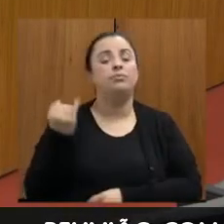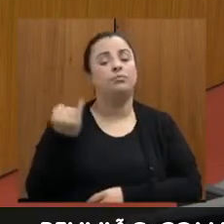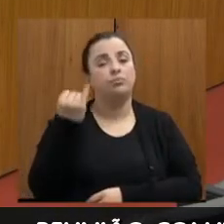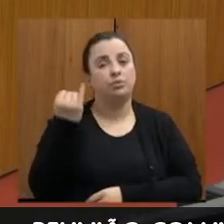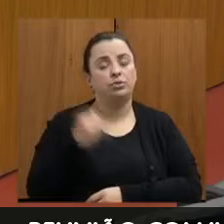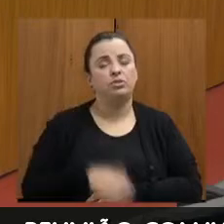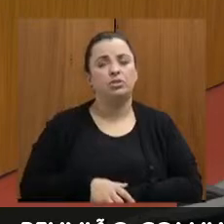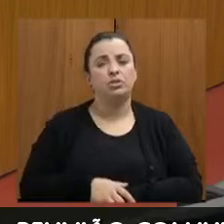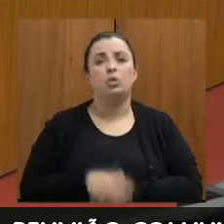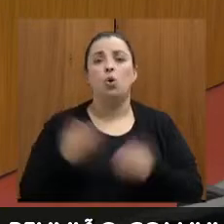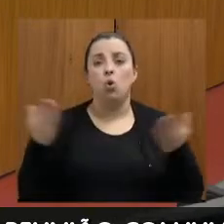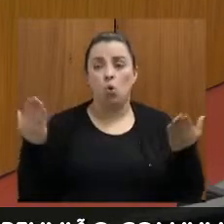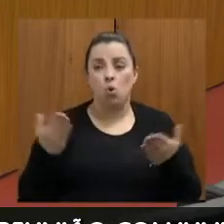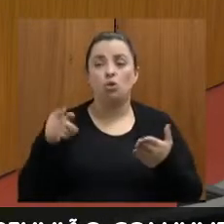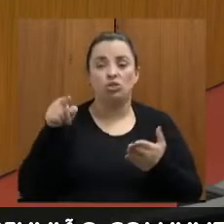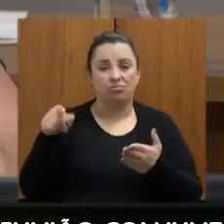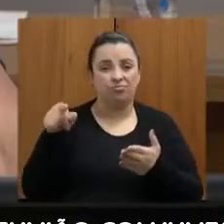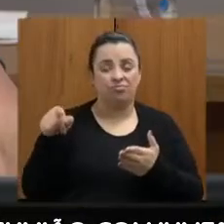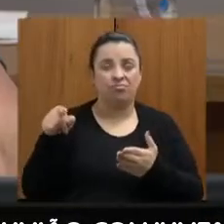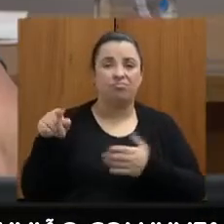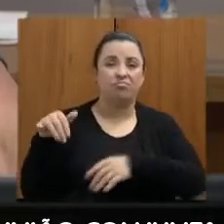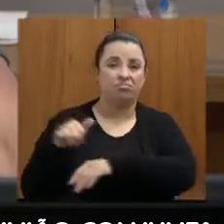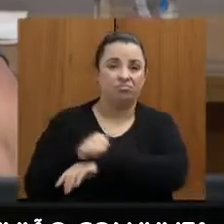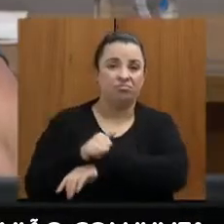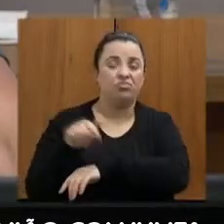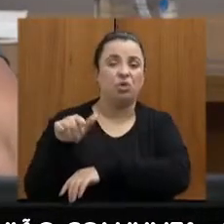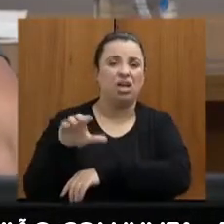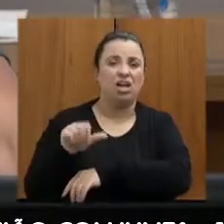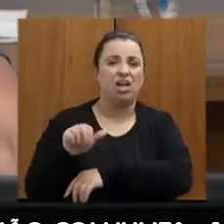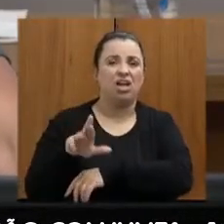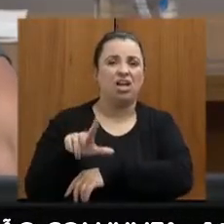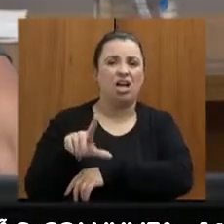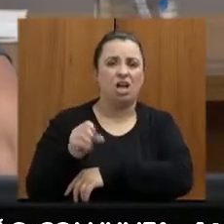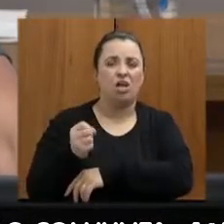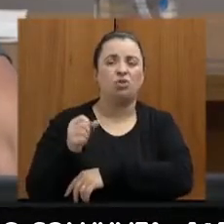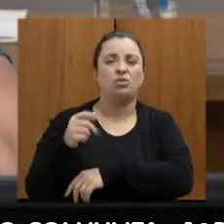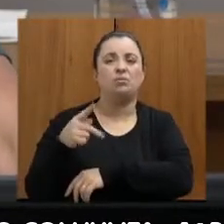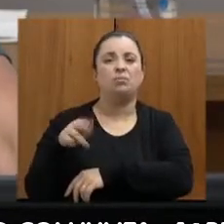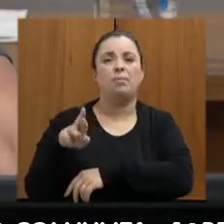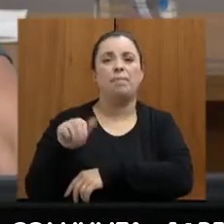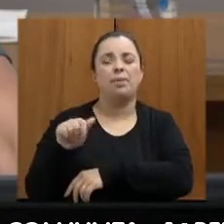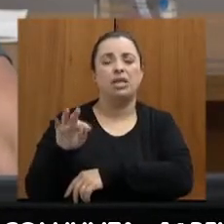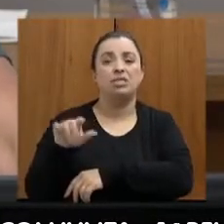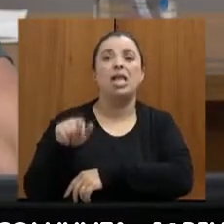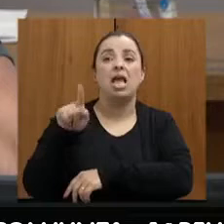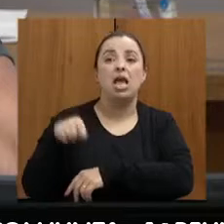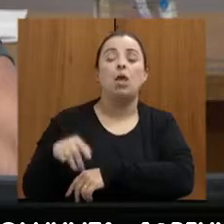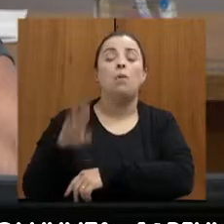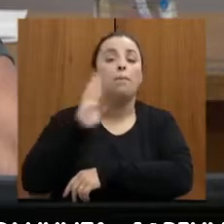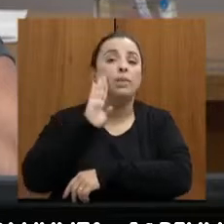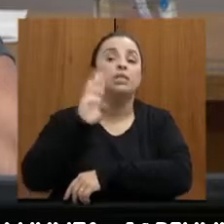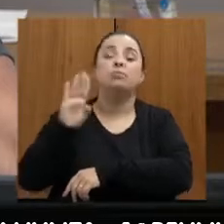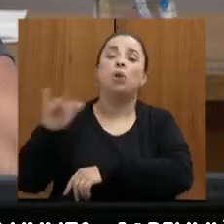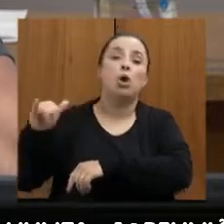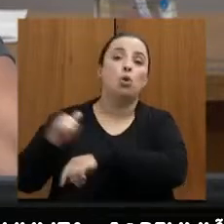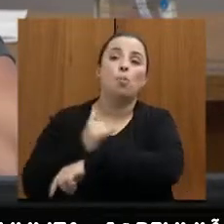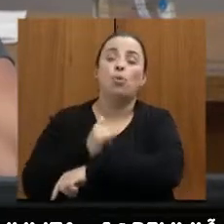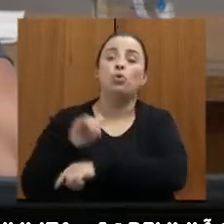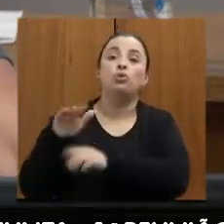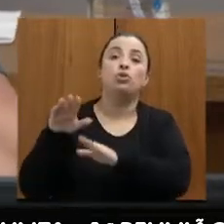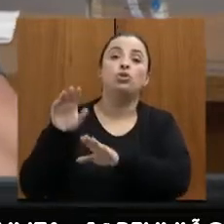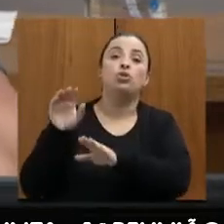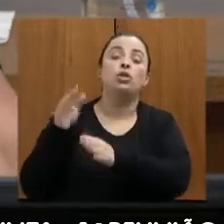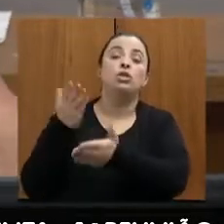hoje o Carlos Prates ele é o principal aeroporto de treinamento do Estado escola no